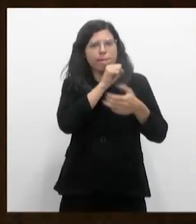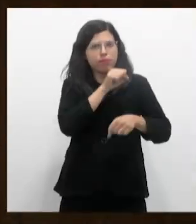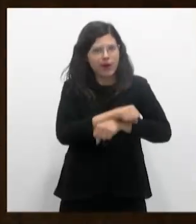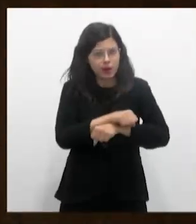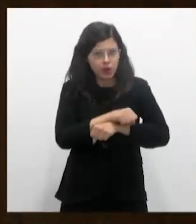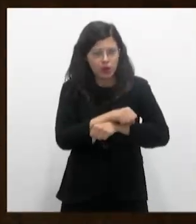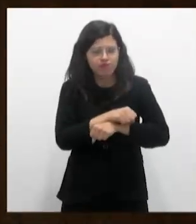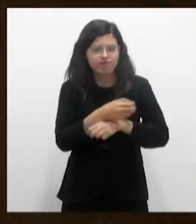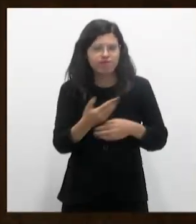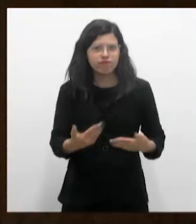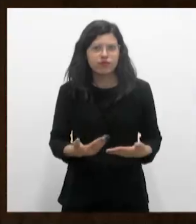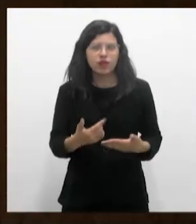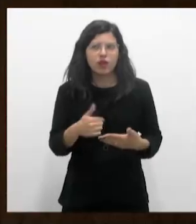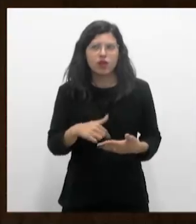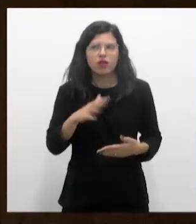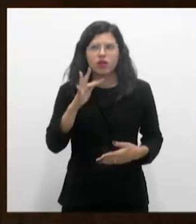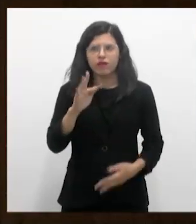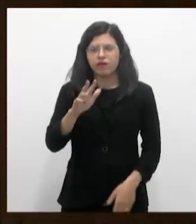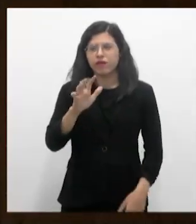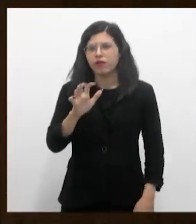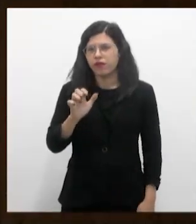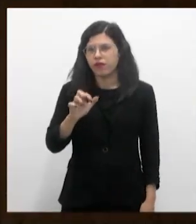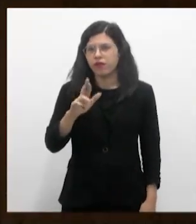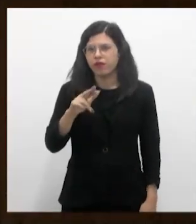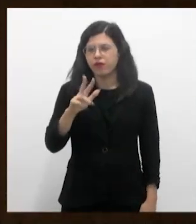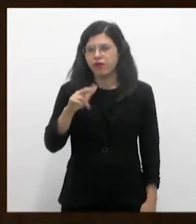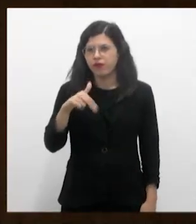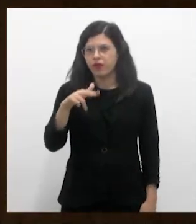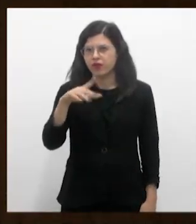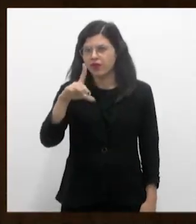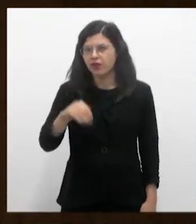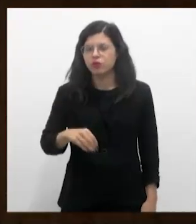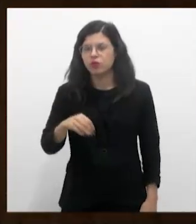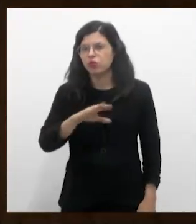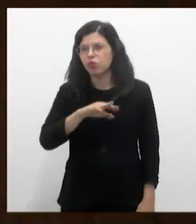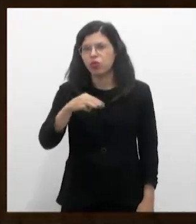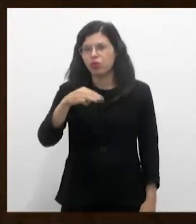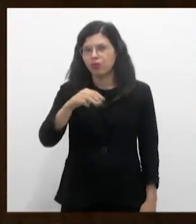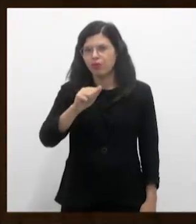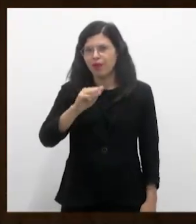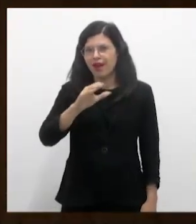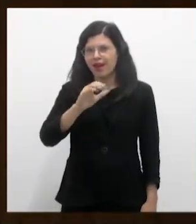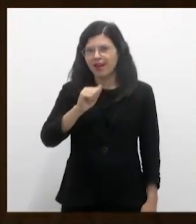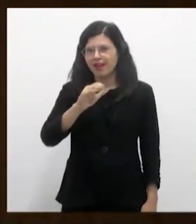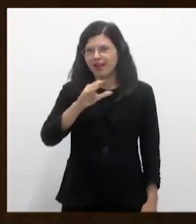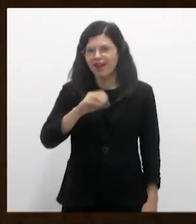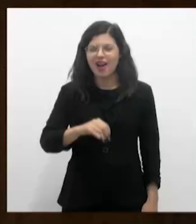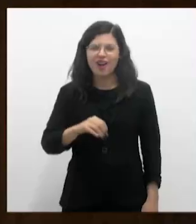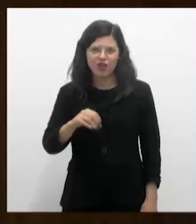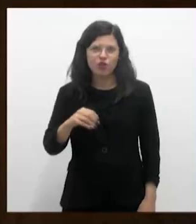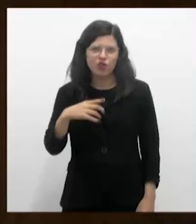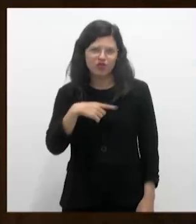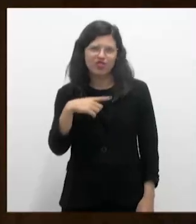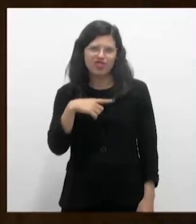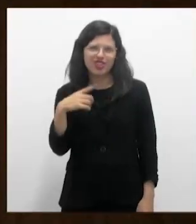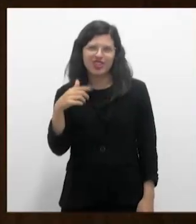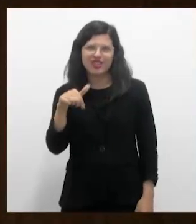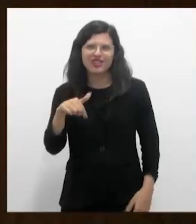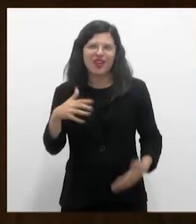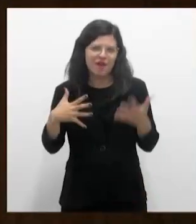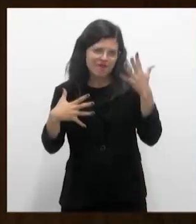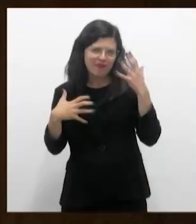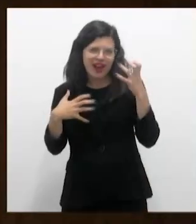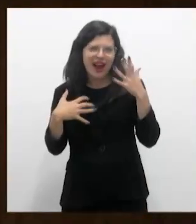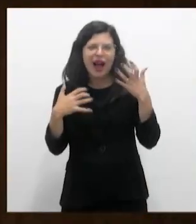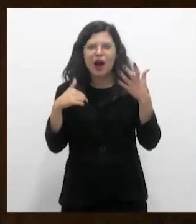Macaco, assim chamado, é o apelido que ele tem desde adolescente, que ele tinha no carro vários macacos, ou macaco